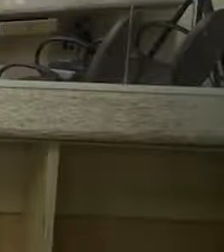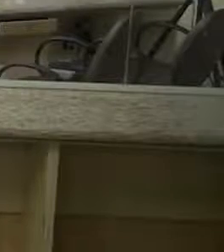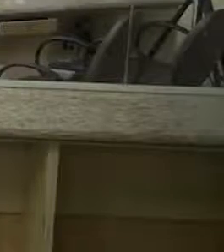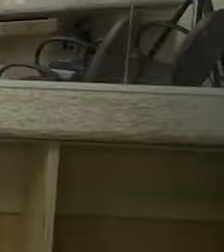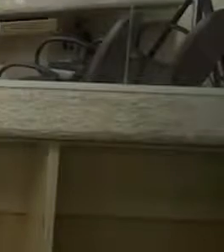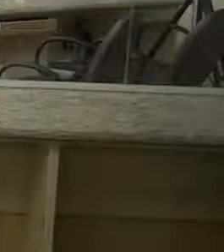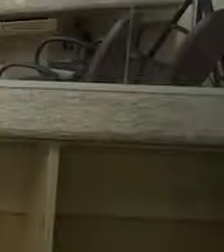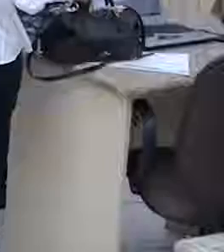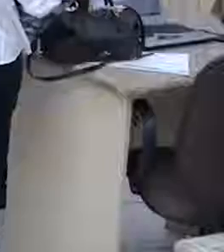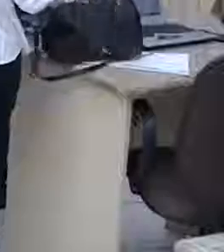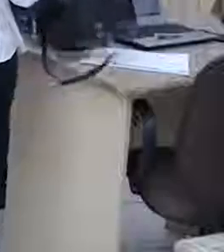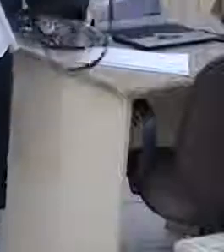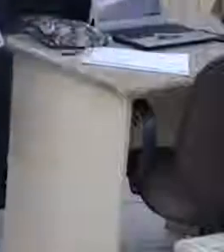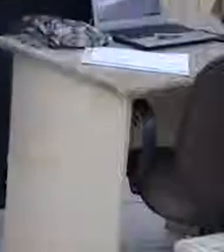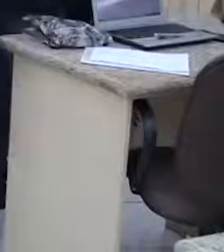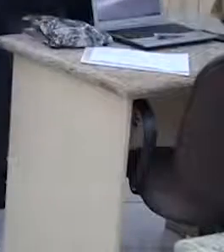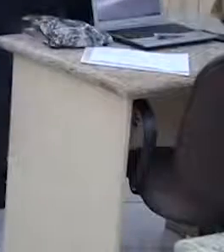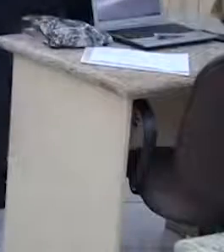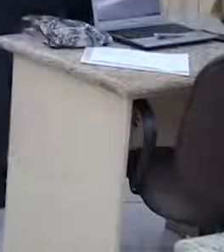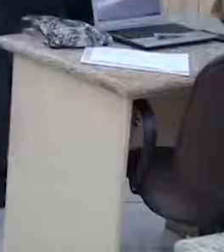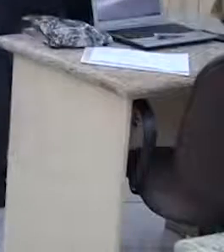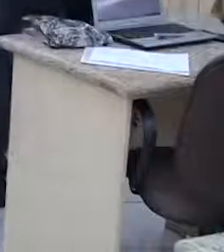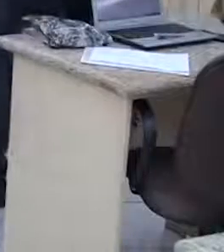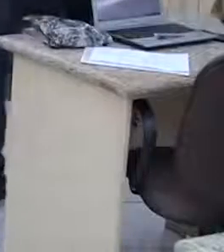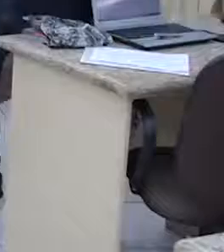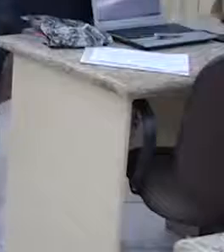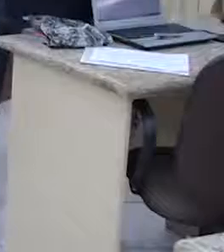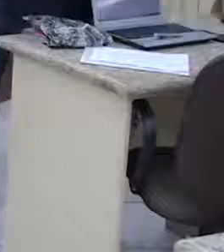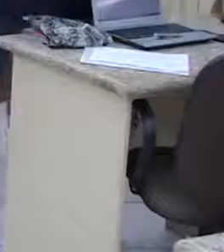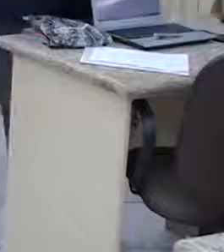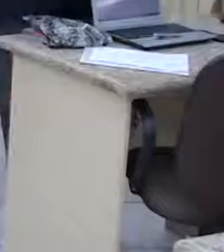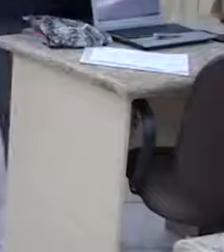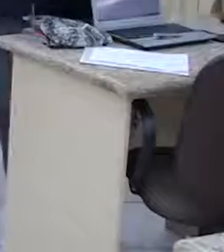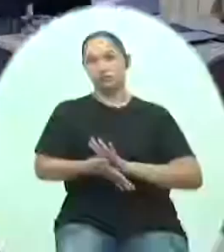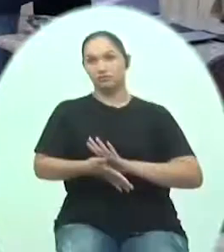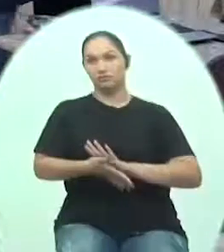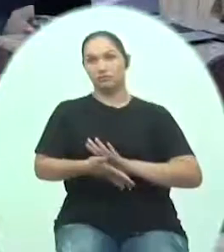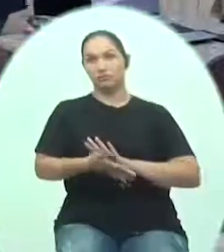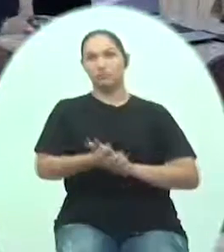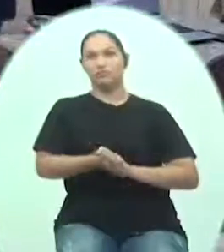der Então vamos agora entregar essa homenagem